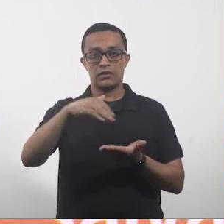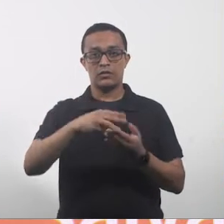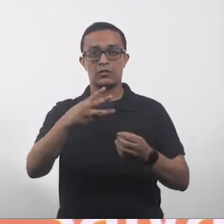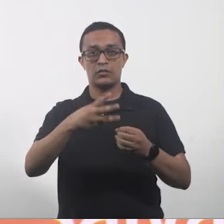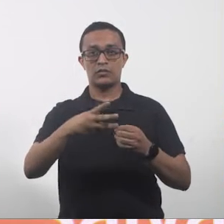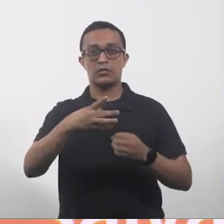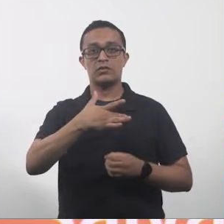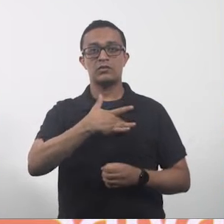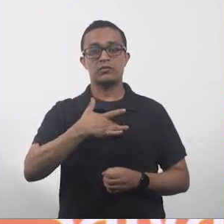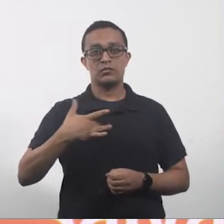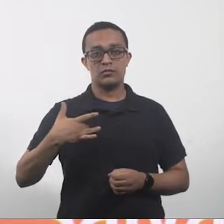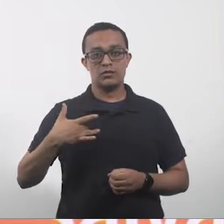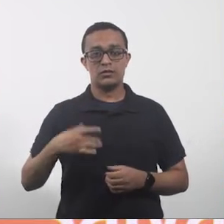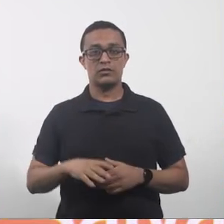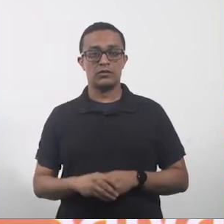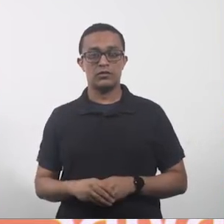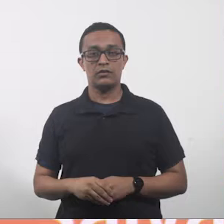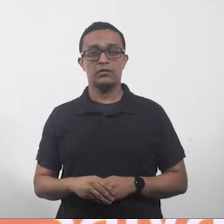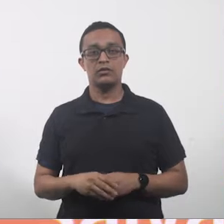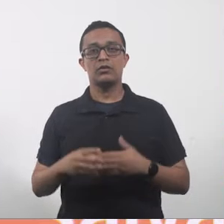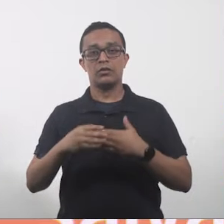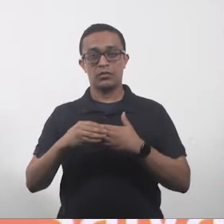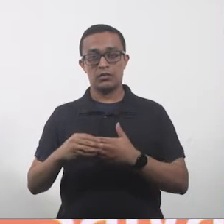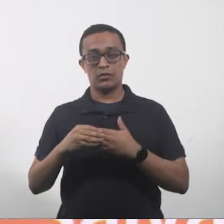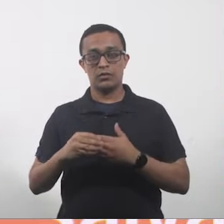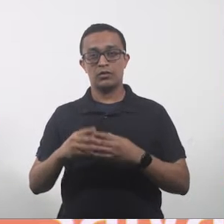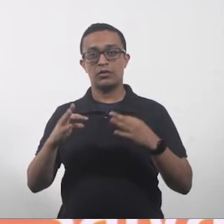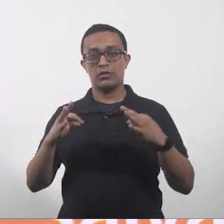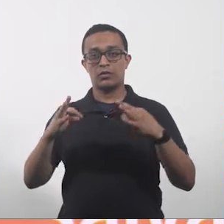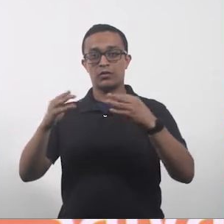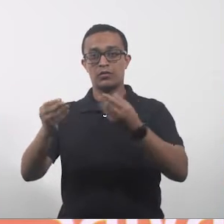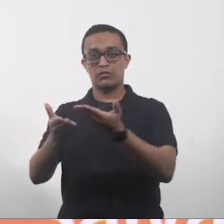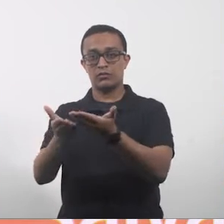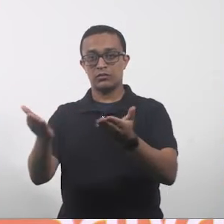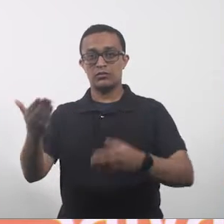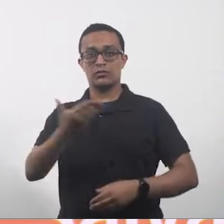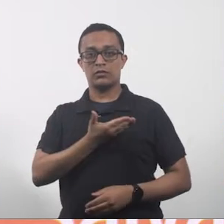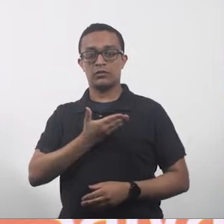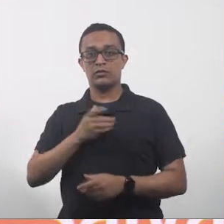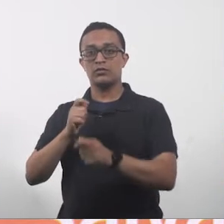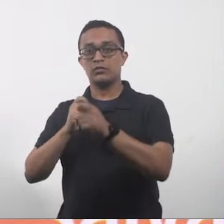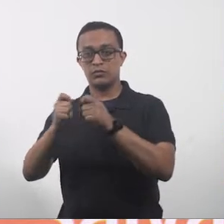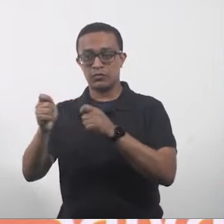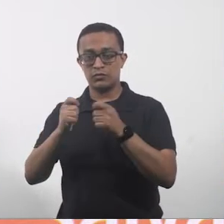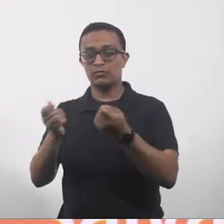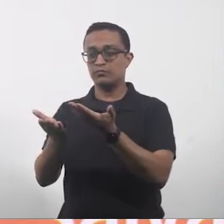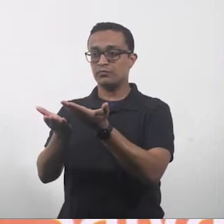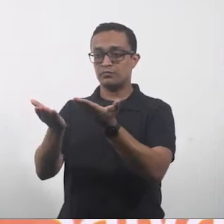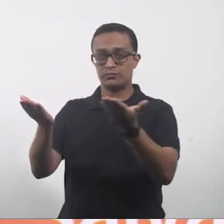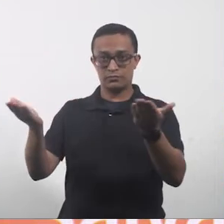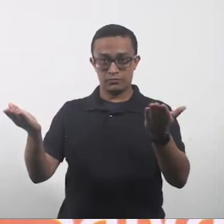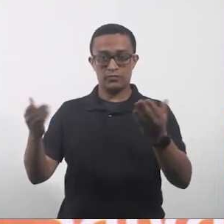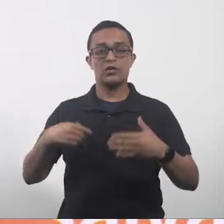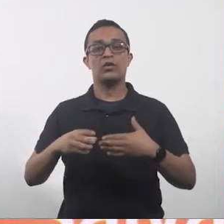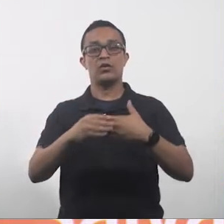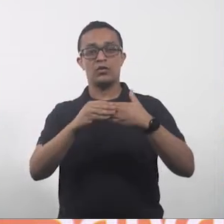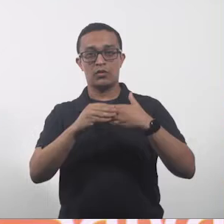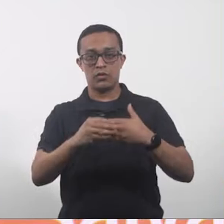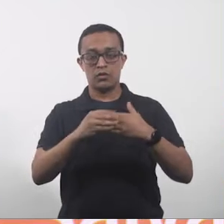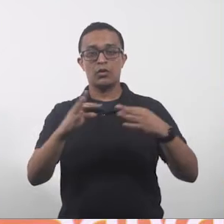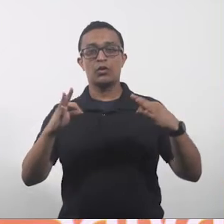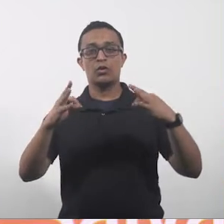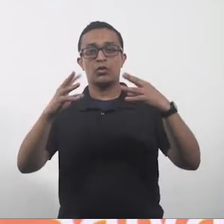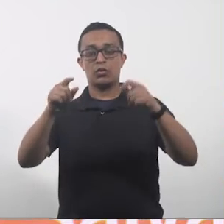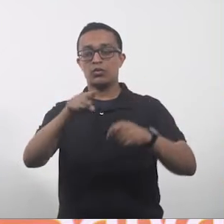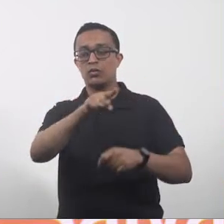de Saúde, cumprimentar todos os amigos da imprensa, senhoras e senhores, e ao cumprimentar todos da